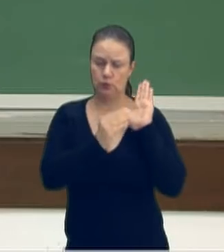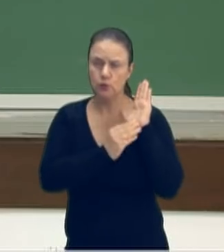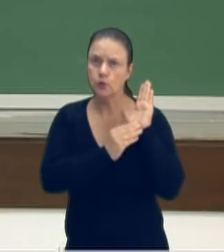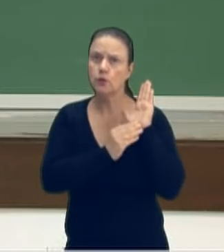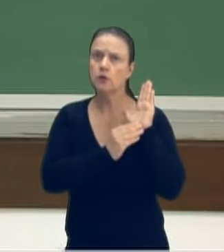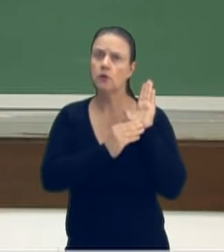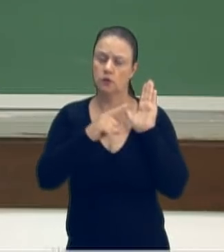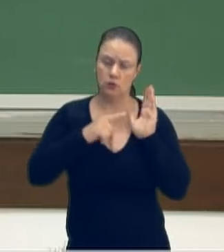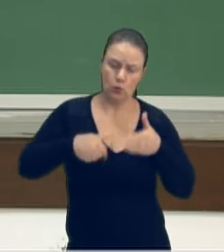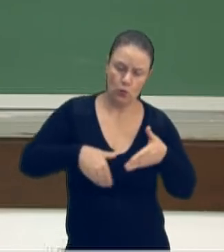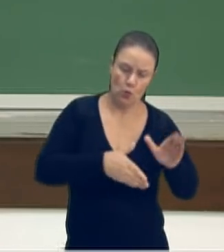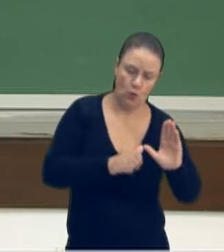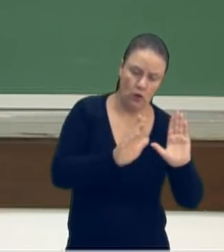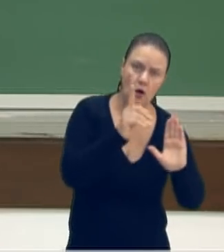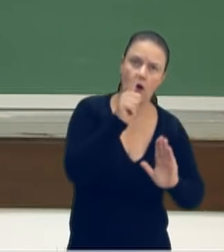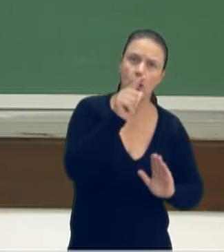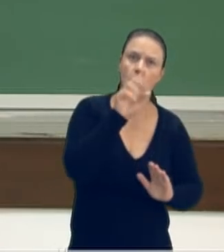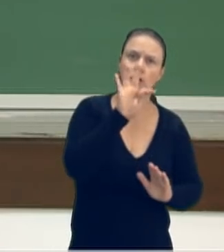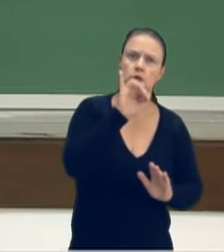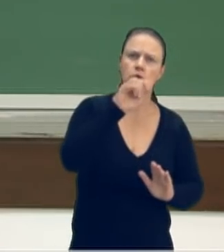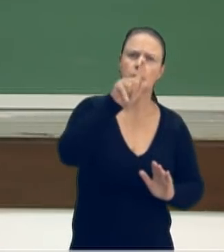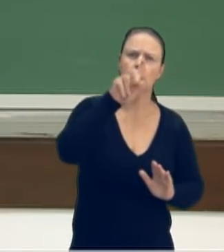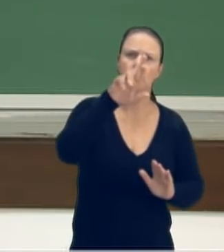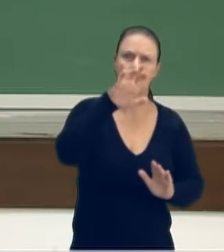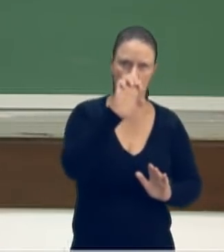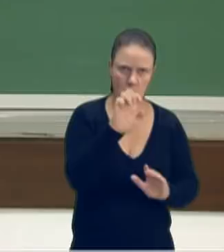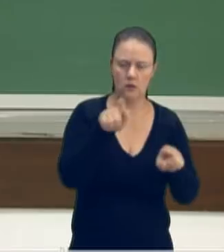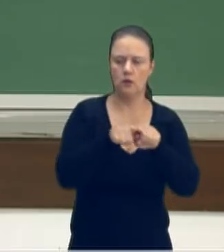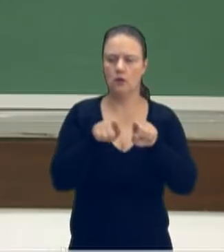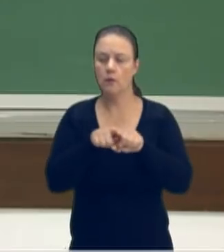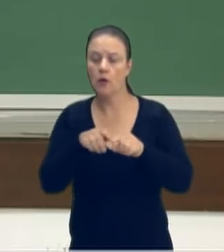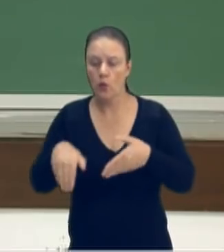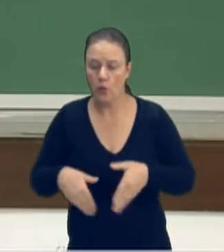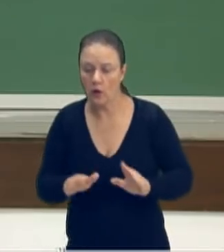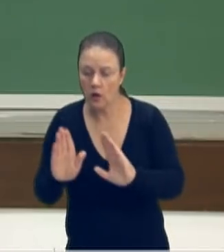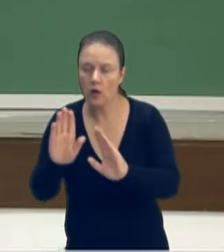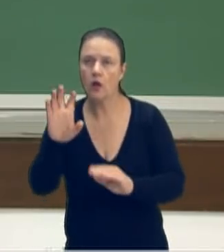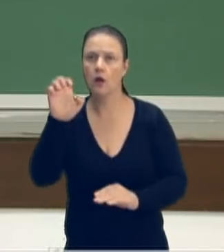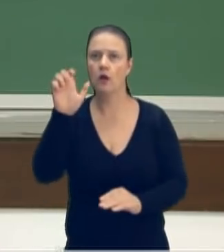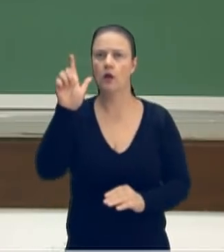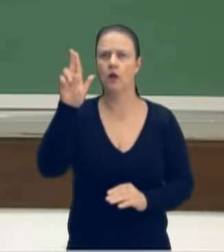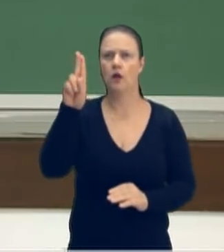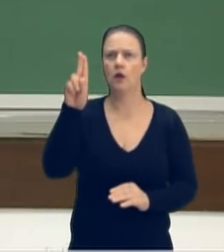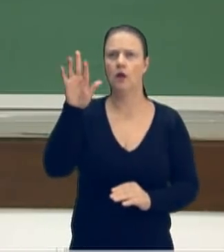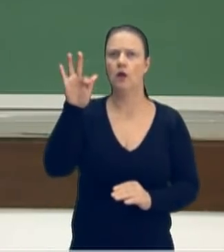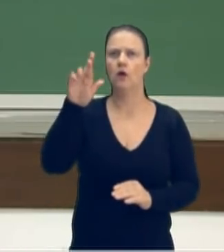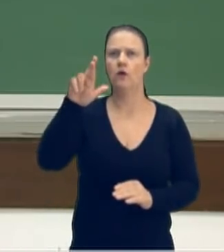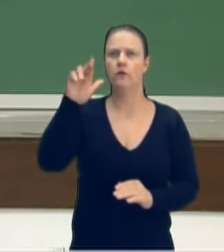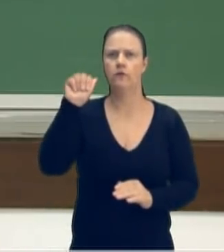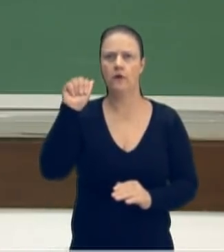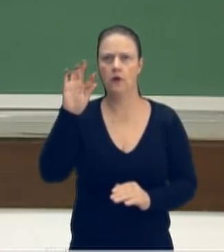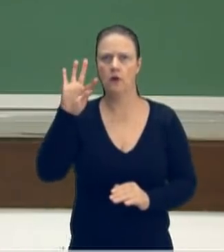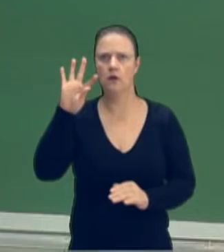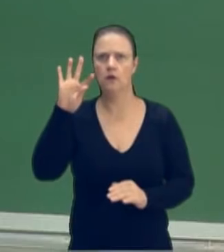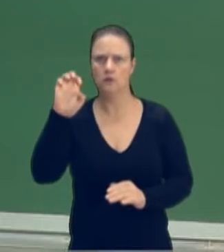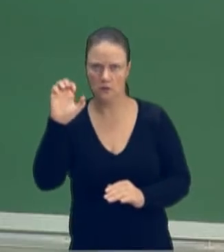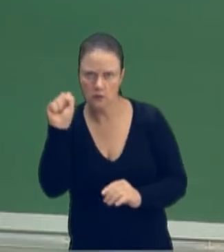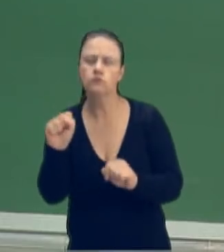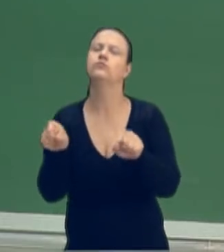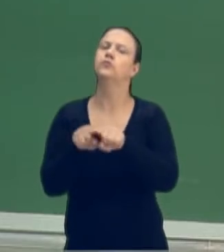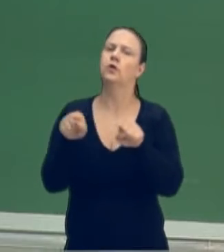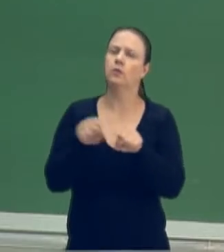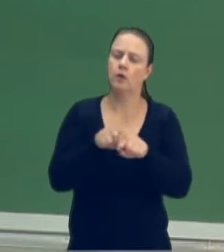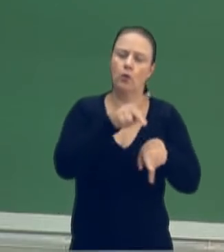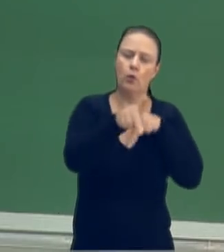Tigre e Rio Eufrates. Vocês ainda terão um conteúdo aqui que pega do crescente fértil, que são os fenícios, que é a nossa próxima